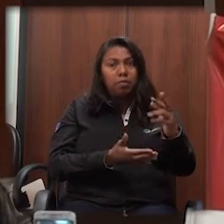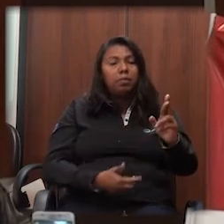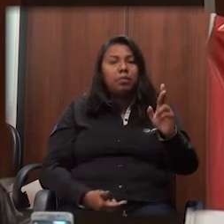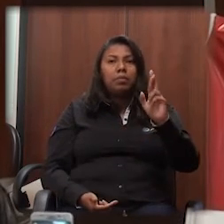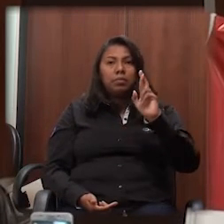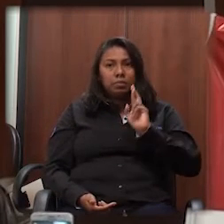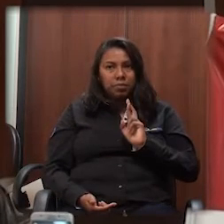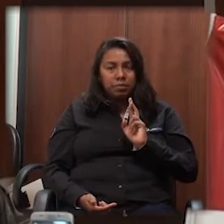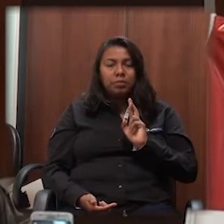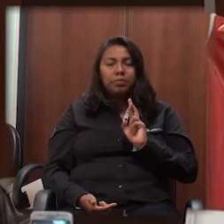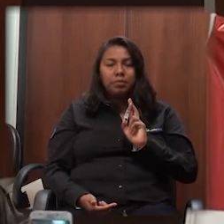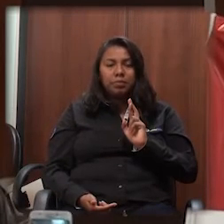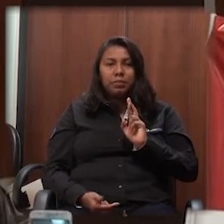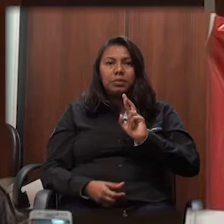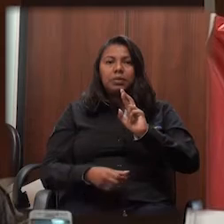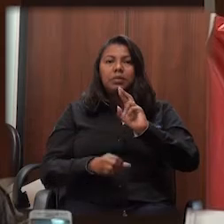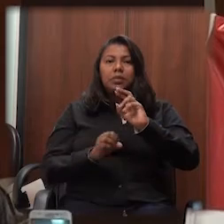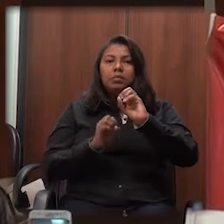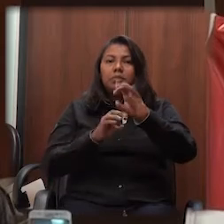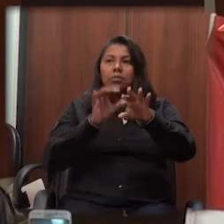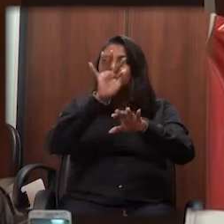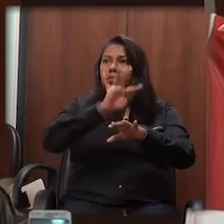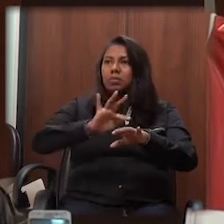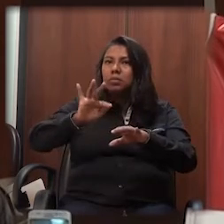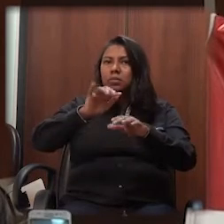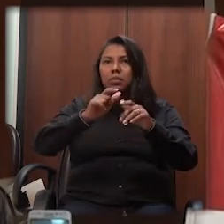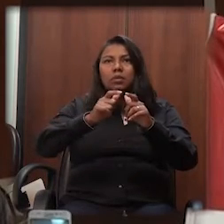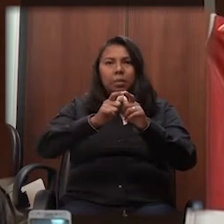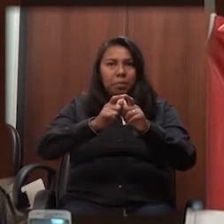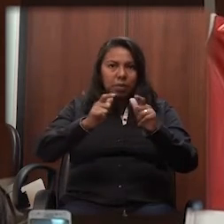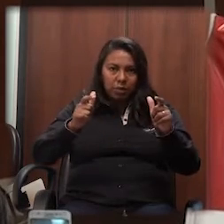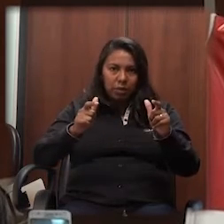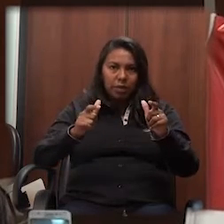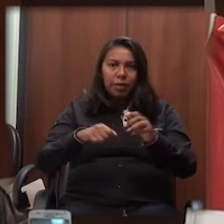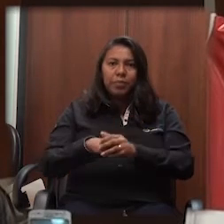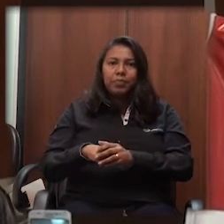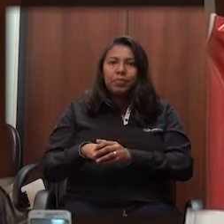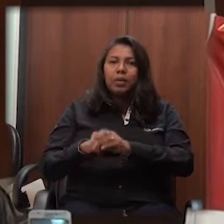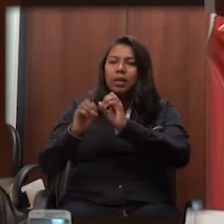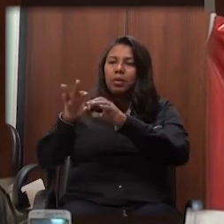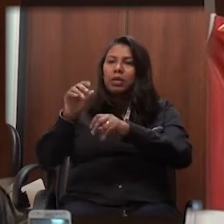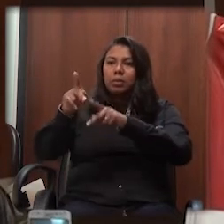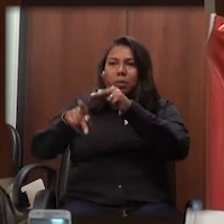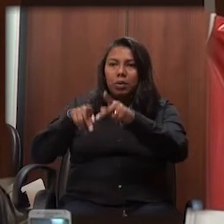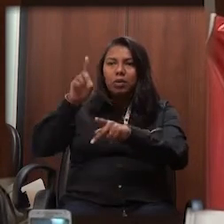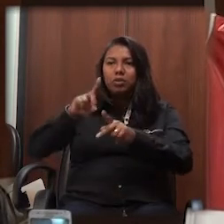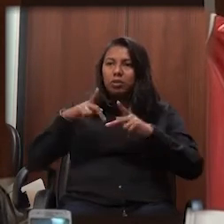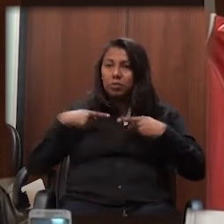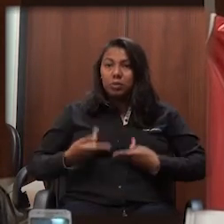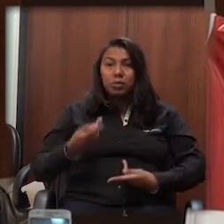né, que se encaixa nesse eixo. Educação superior, a maioria das respostas. Educação popular em direitos humanos,